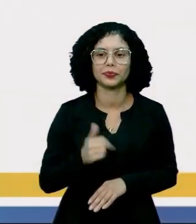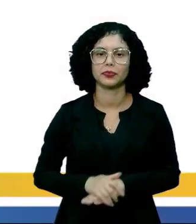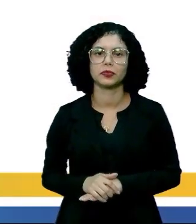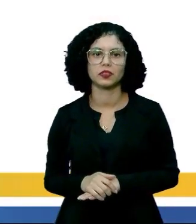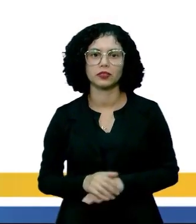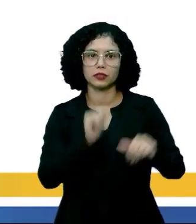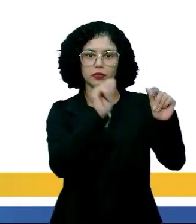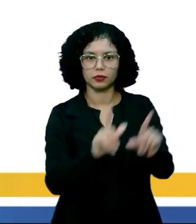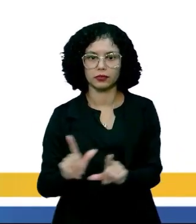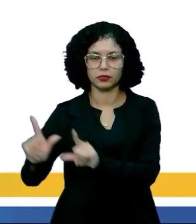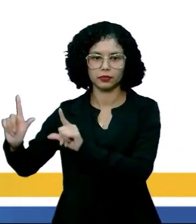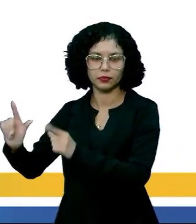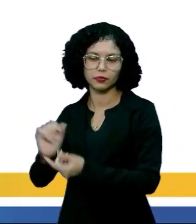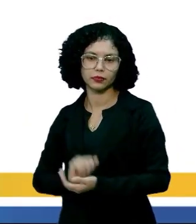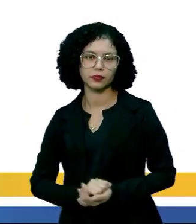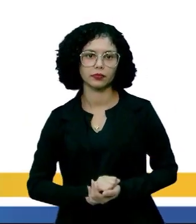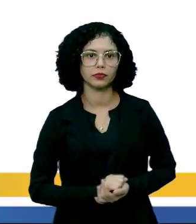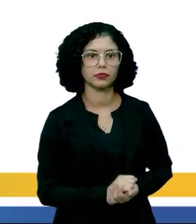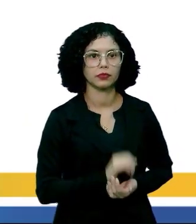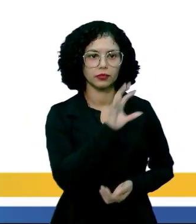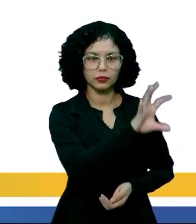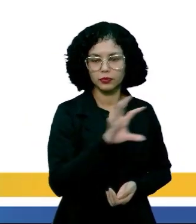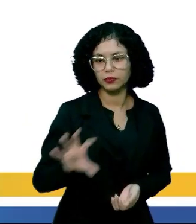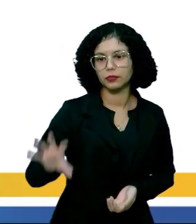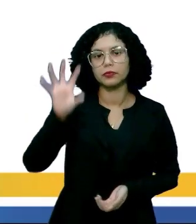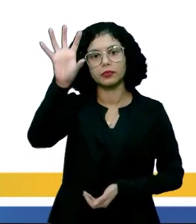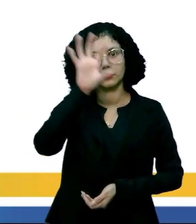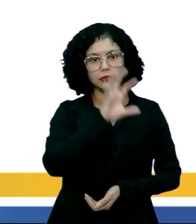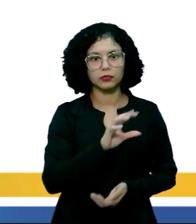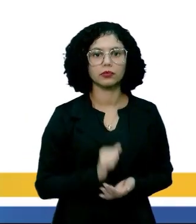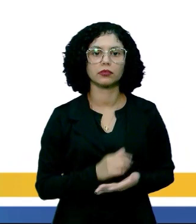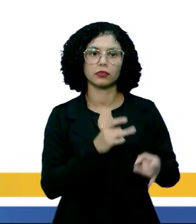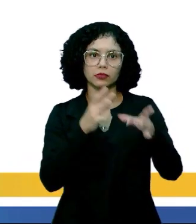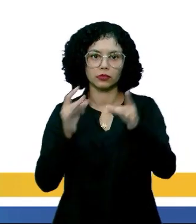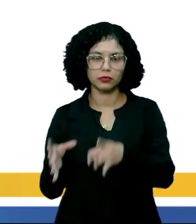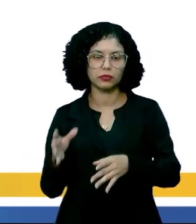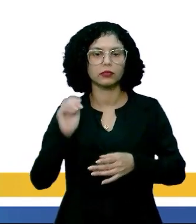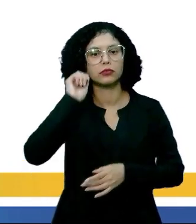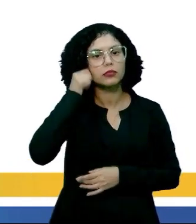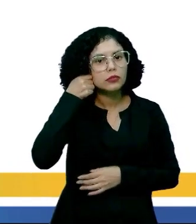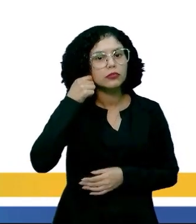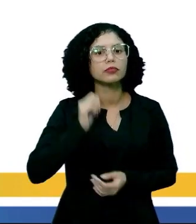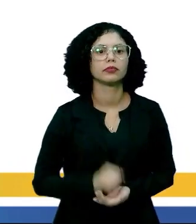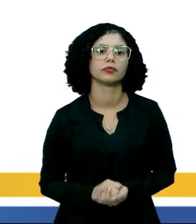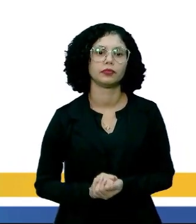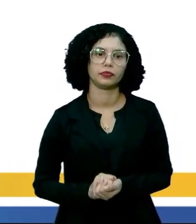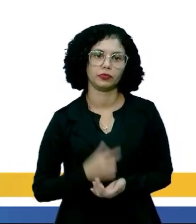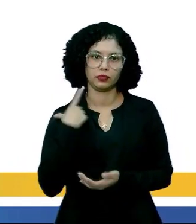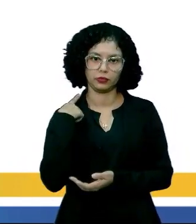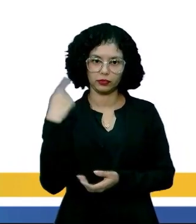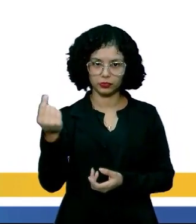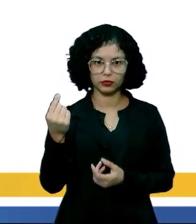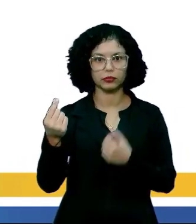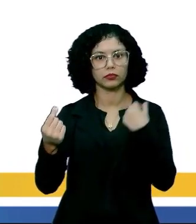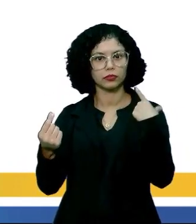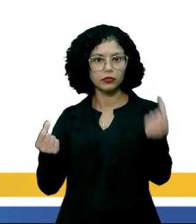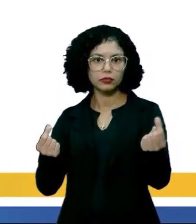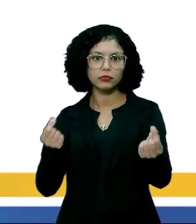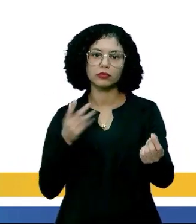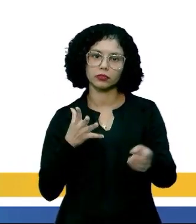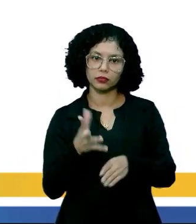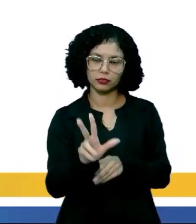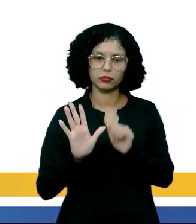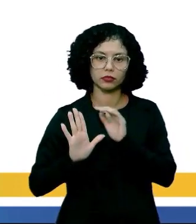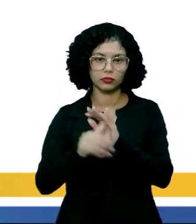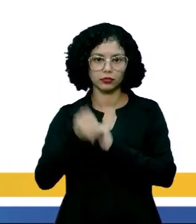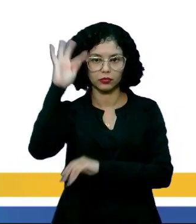tá? Acompanhe esse mapa comigo. Esse é o mapa do tráfico negreiro, de onde saíam, né, os escravos que eram